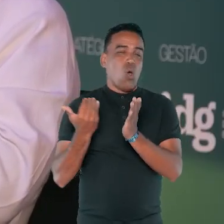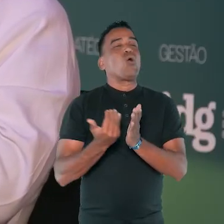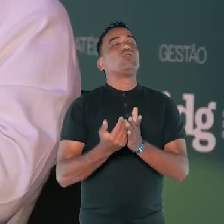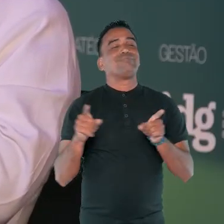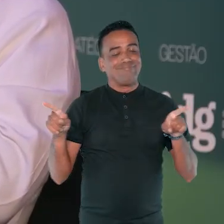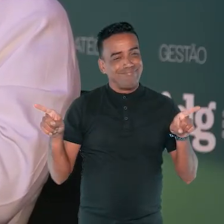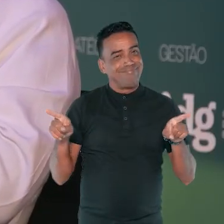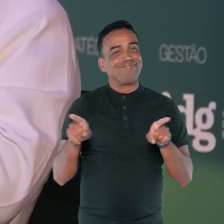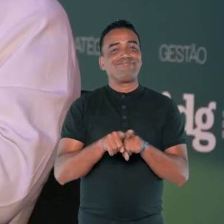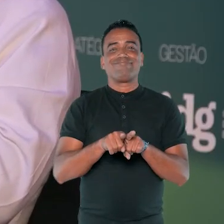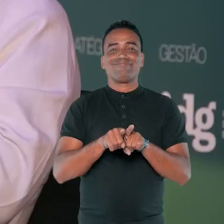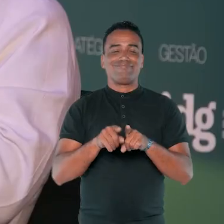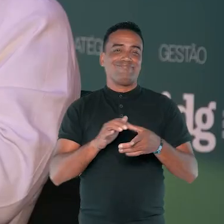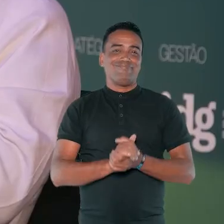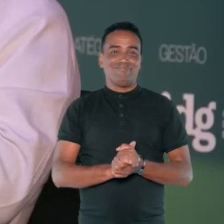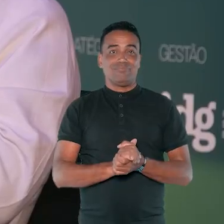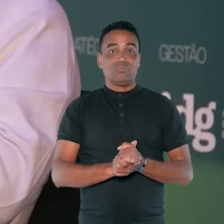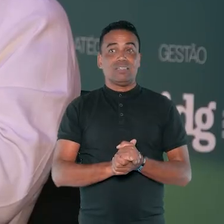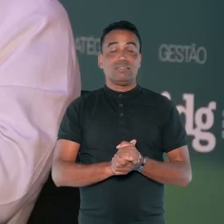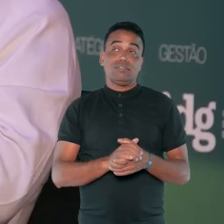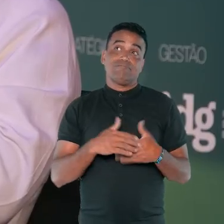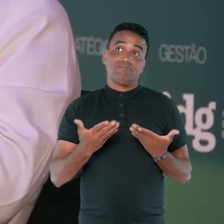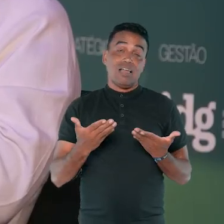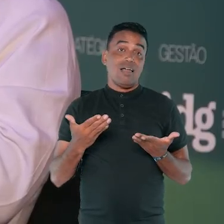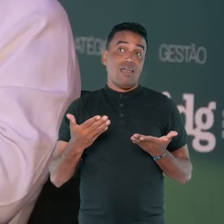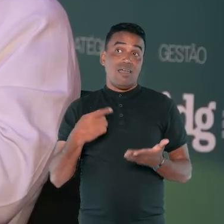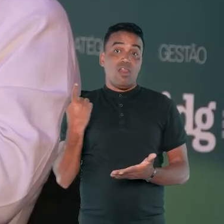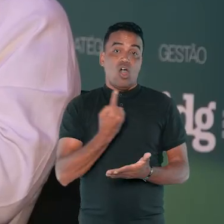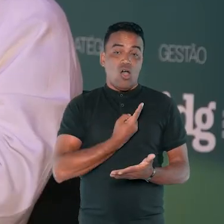né? A ponto de nós